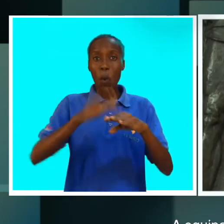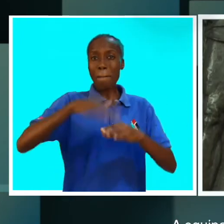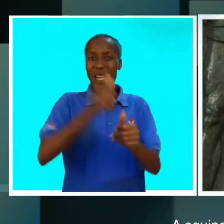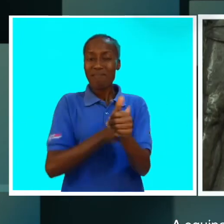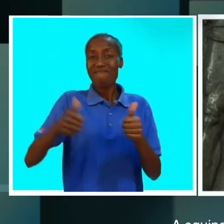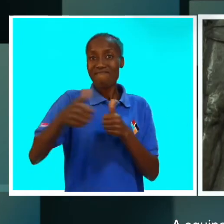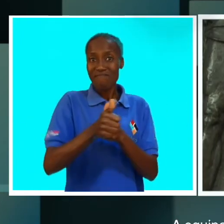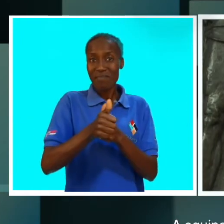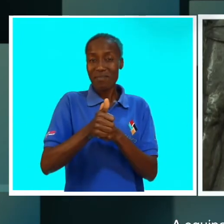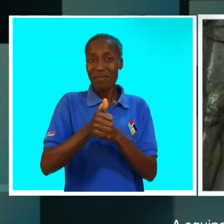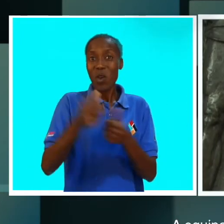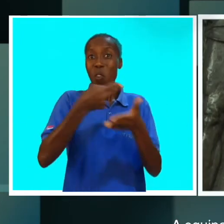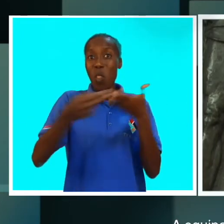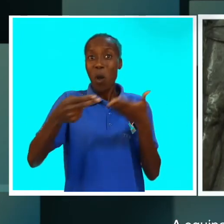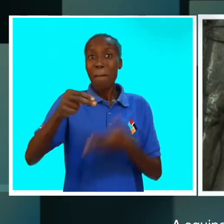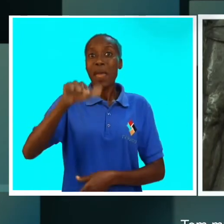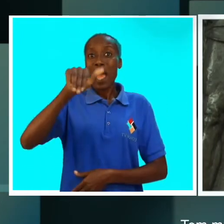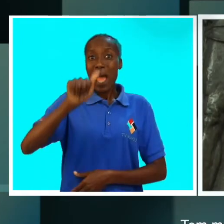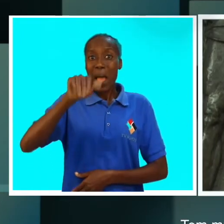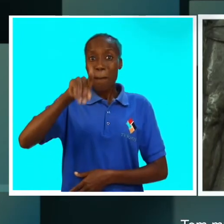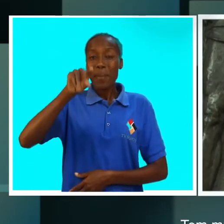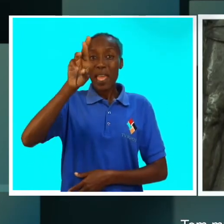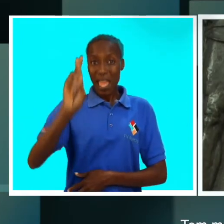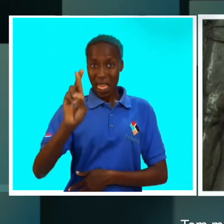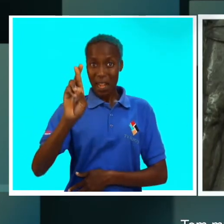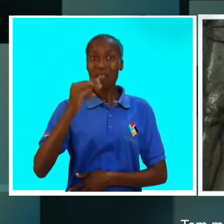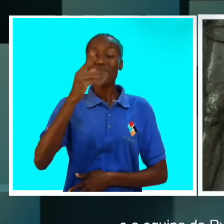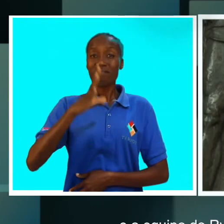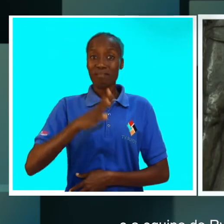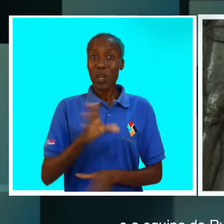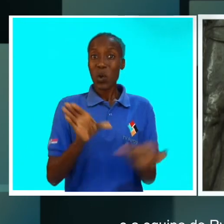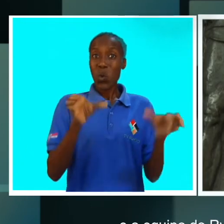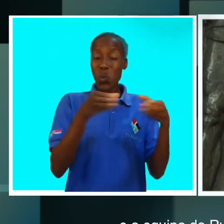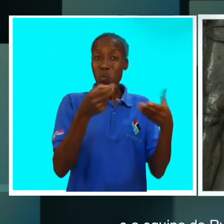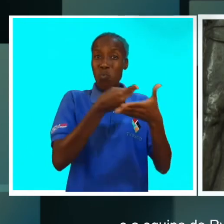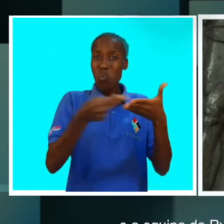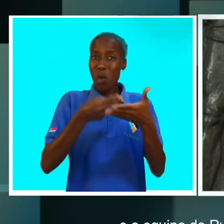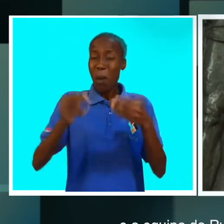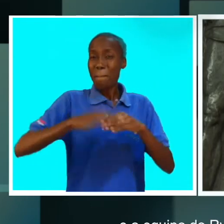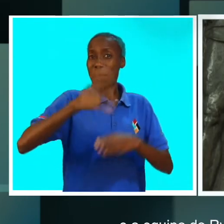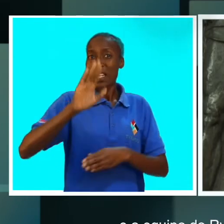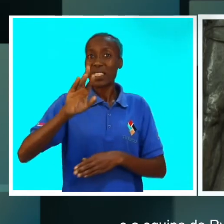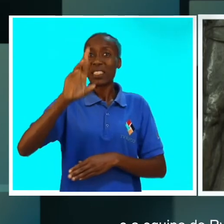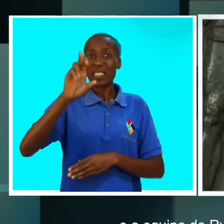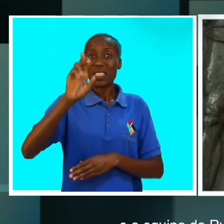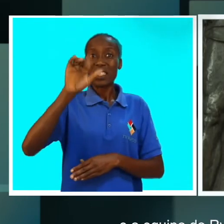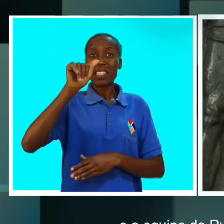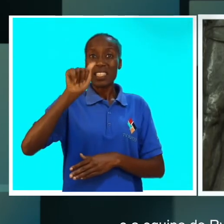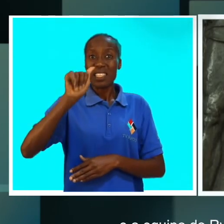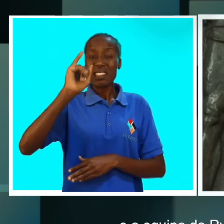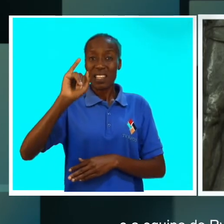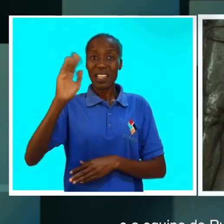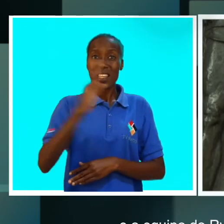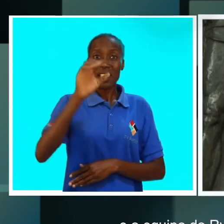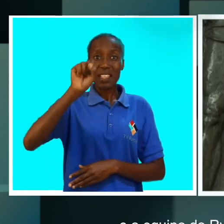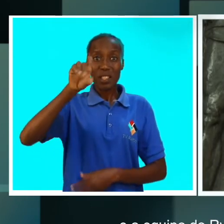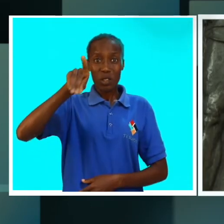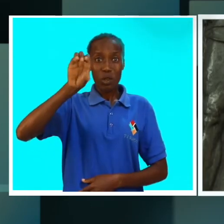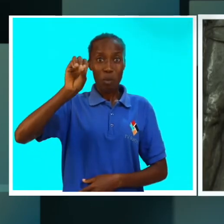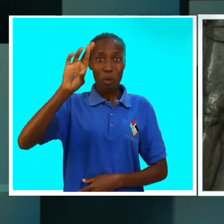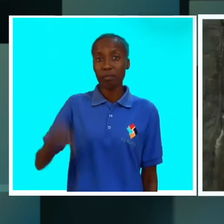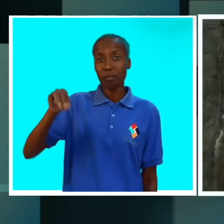representativa do Ruanda chama-se APR. Tem muitos títulos ganhos e a equipa do Real Unesport é a segunda melhor equipa do Ruanda que vai